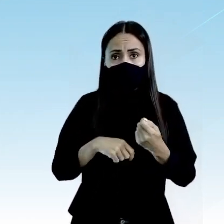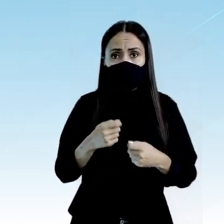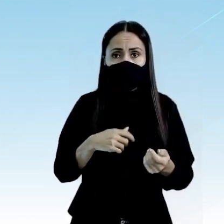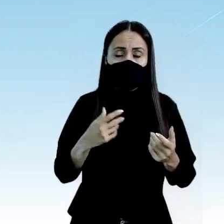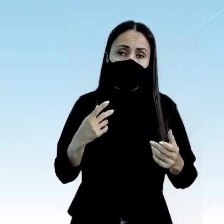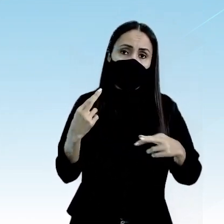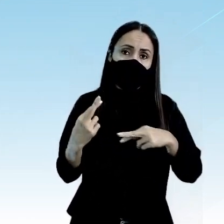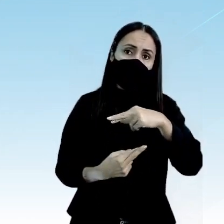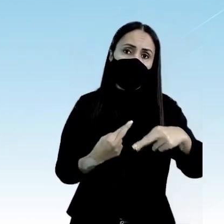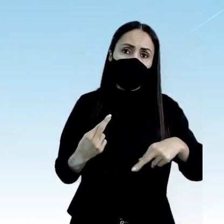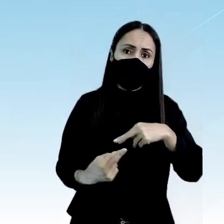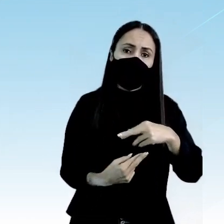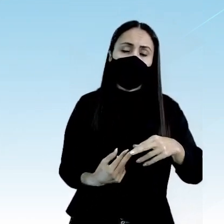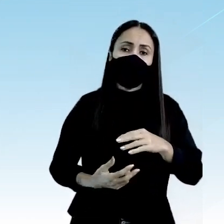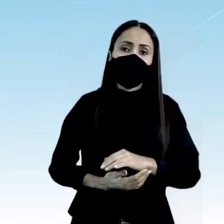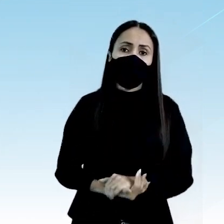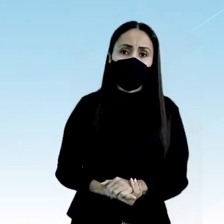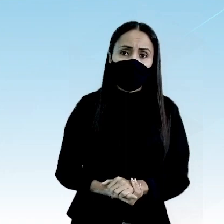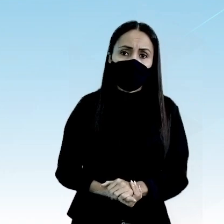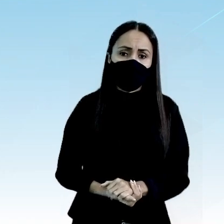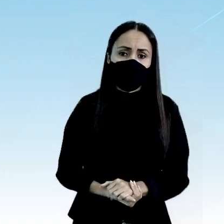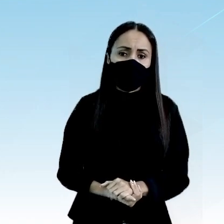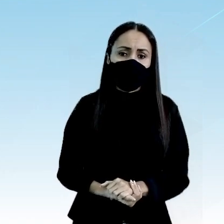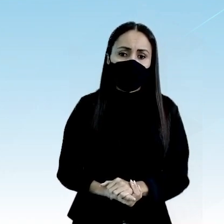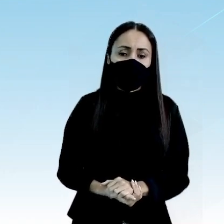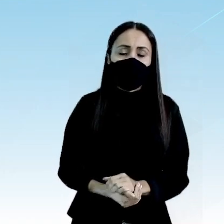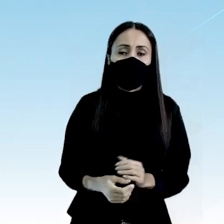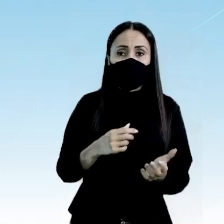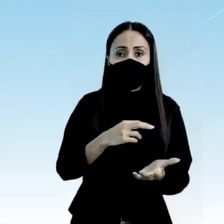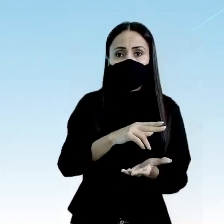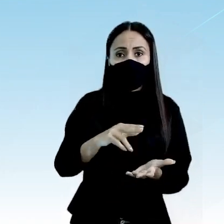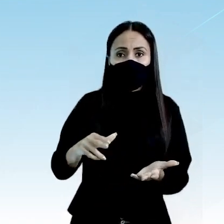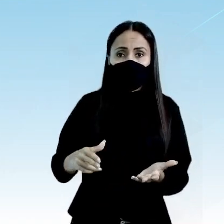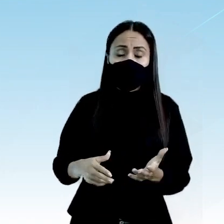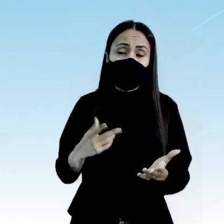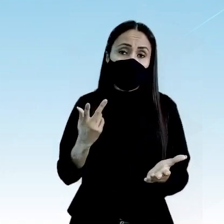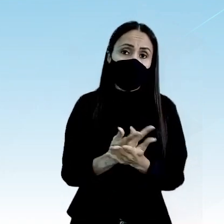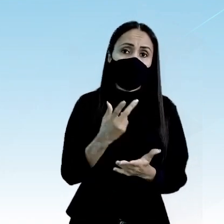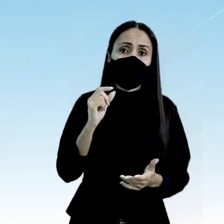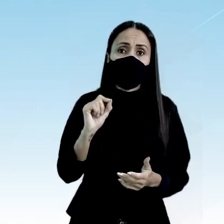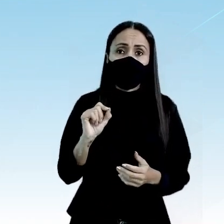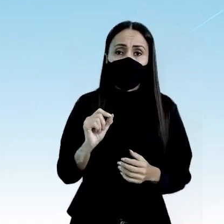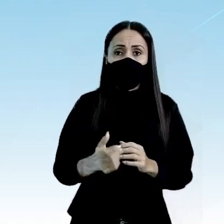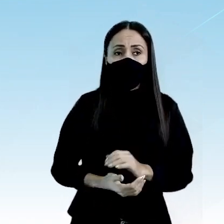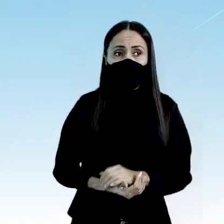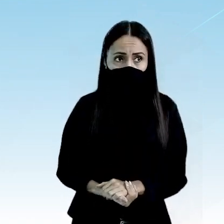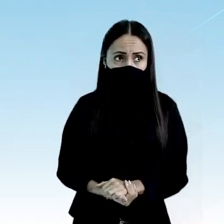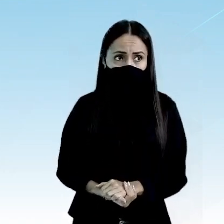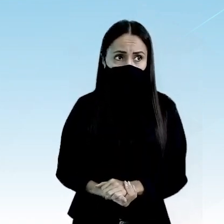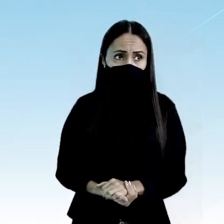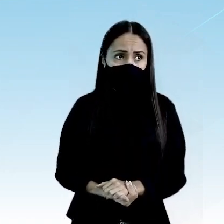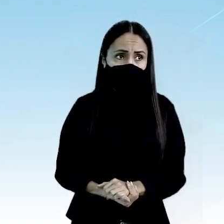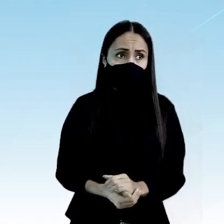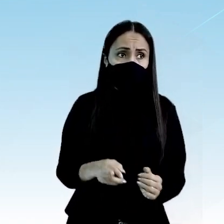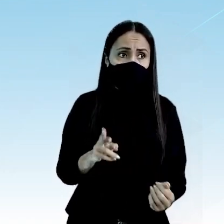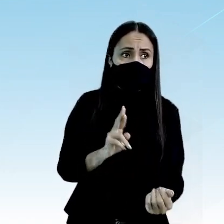Revolução Industrial foram muitas e aconteceram em ritmo